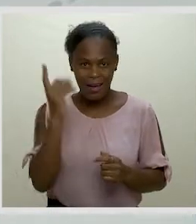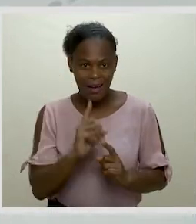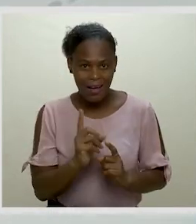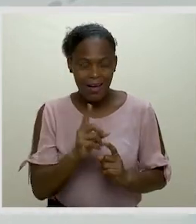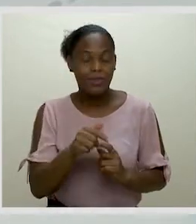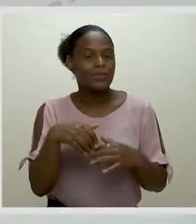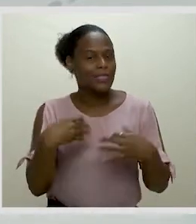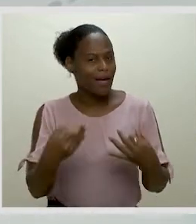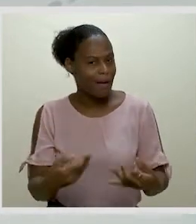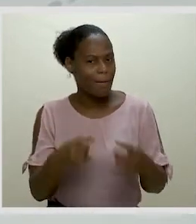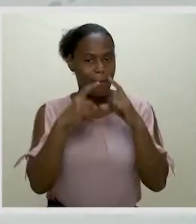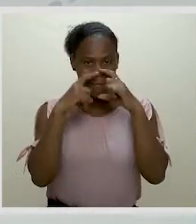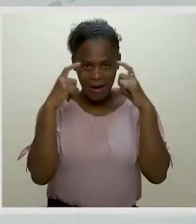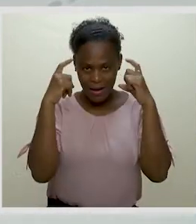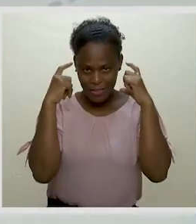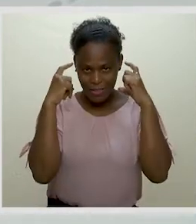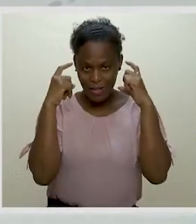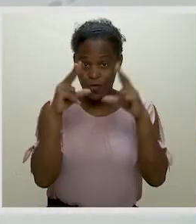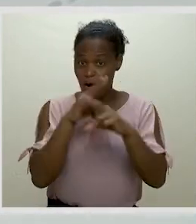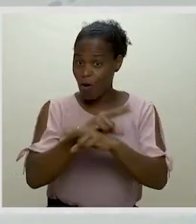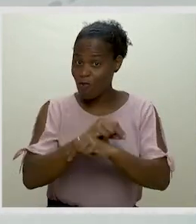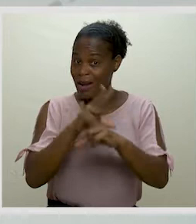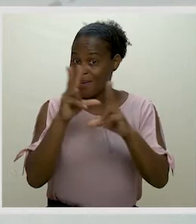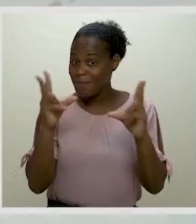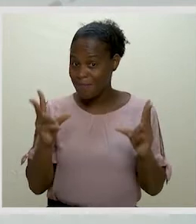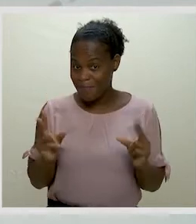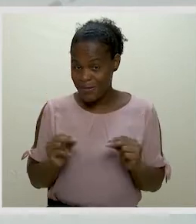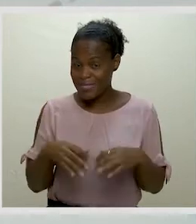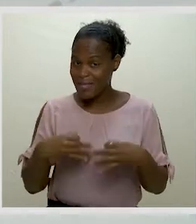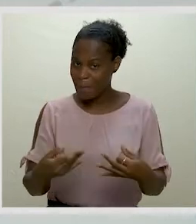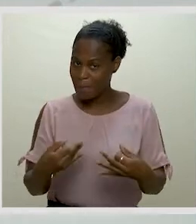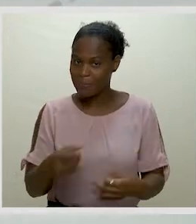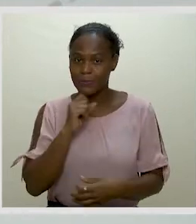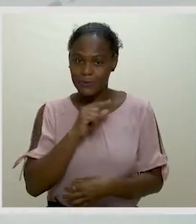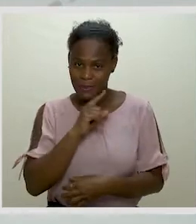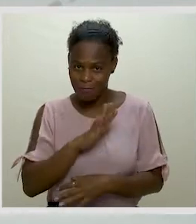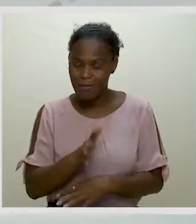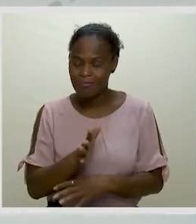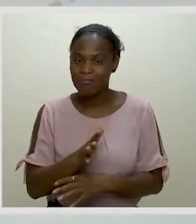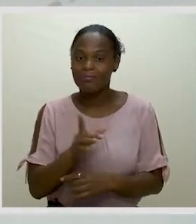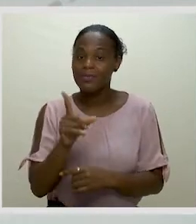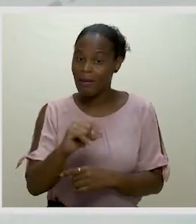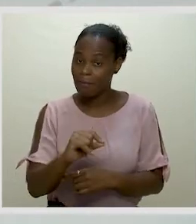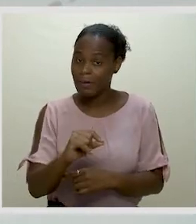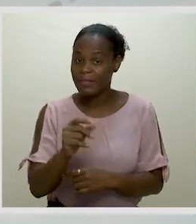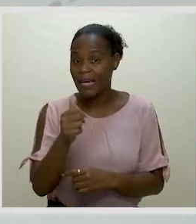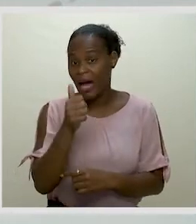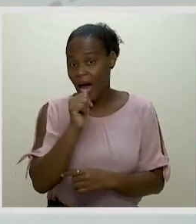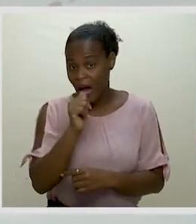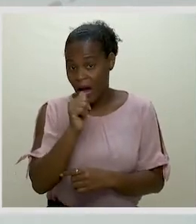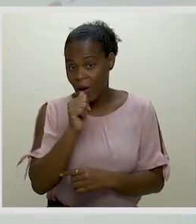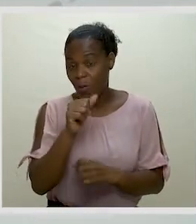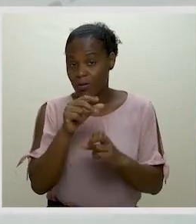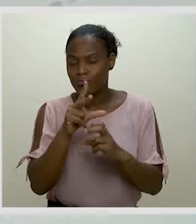esqueçam, usem sempre uma máscara nova e limpa, sempre que possível. Utilizem